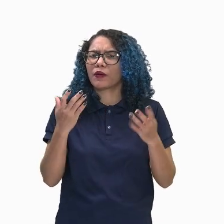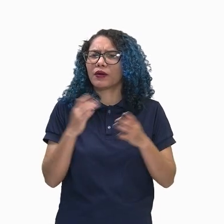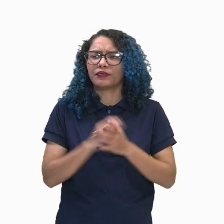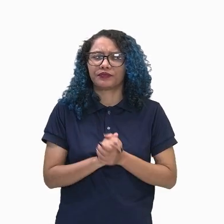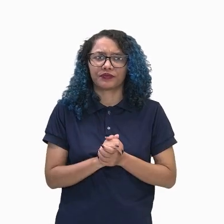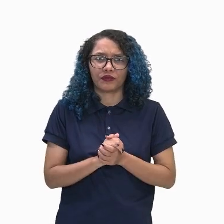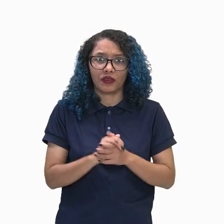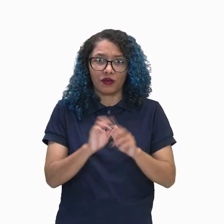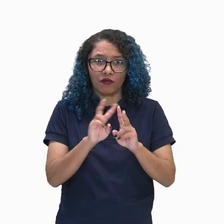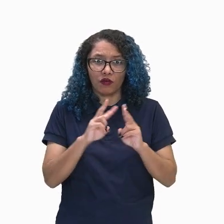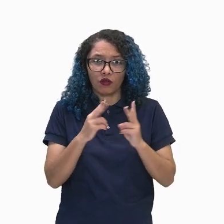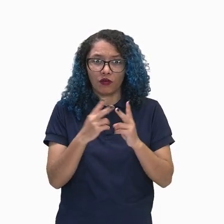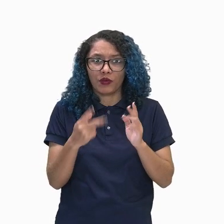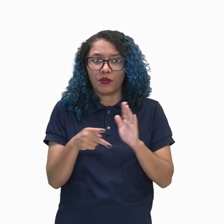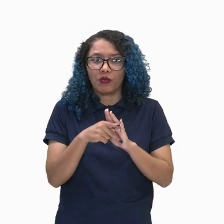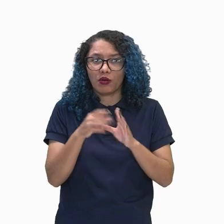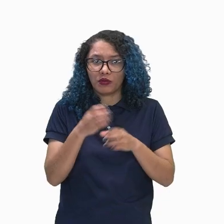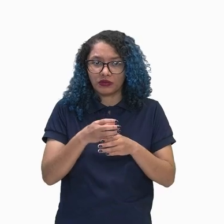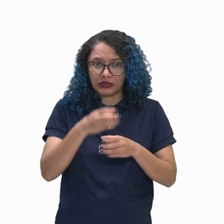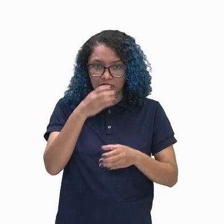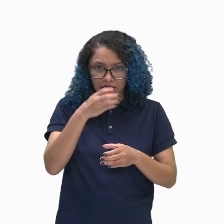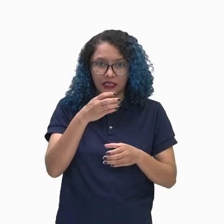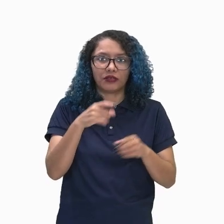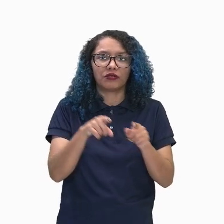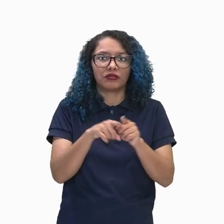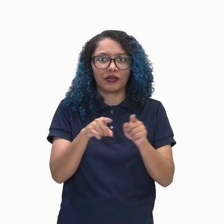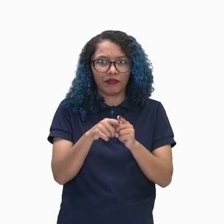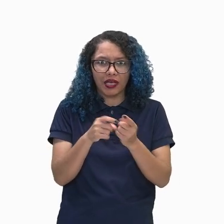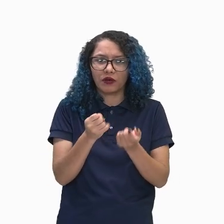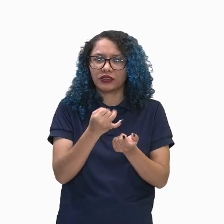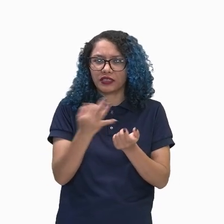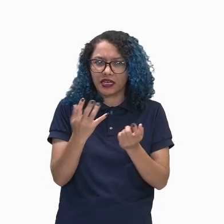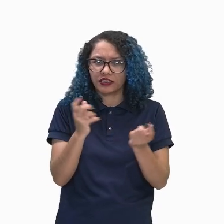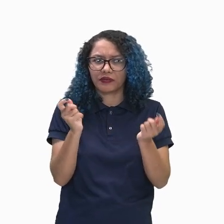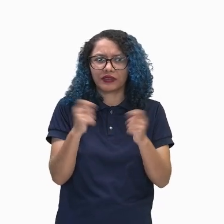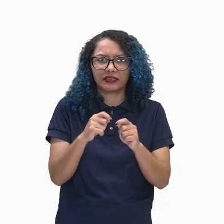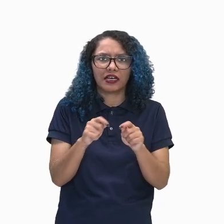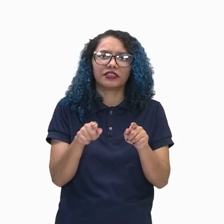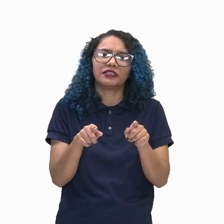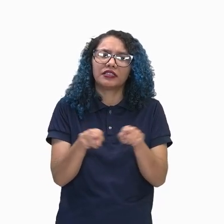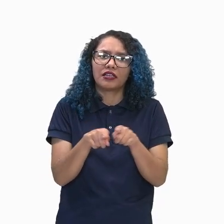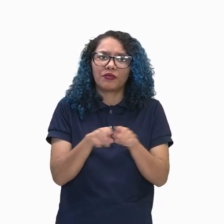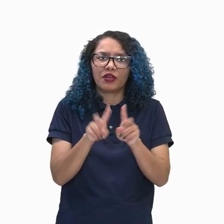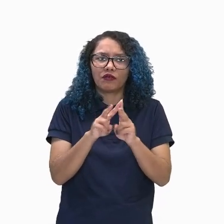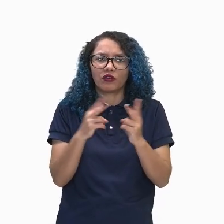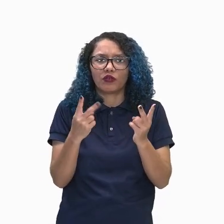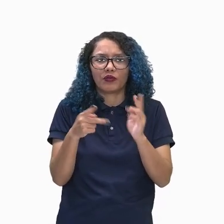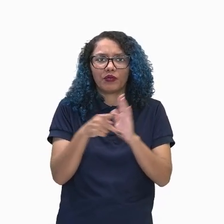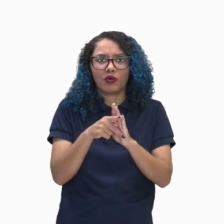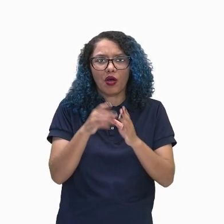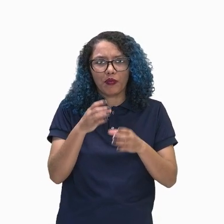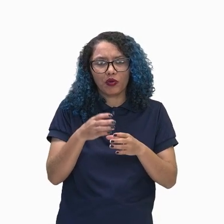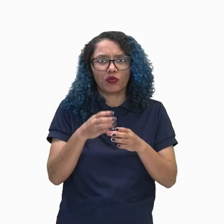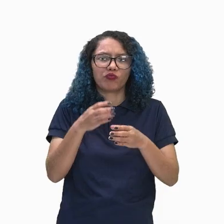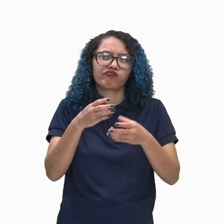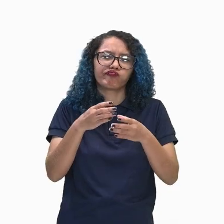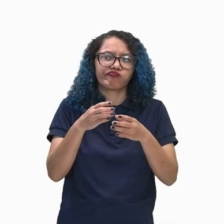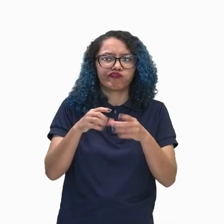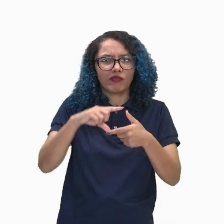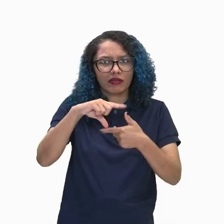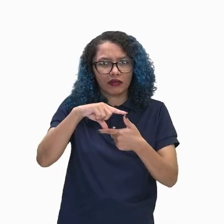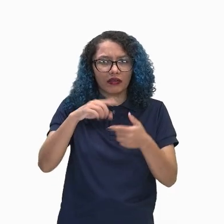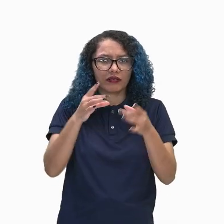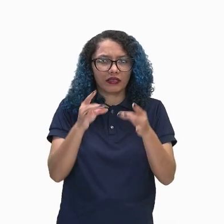conhecimento volume de cilindro reto, medidas de capacidade, volume do bloco retangular com detalhamento em litro e